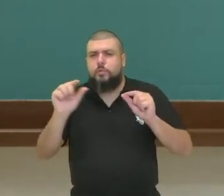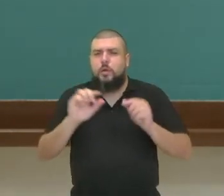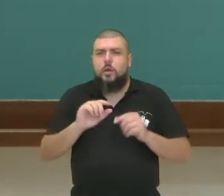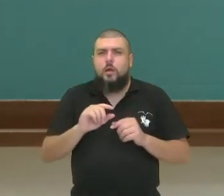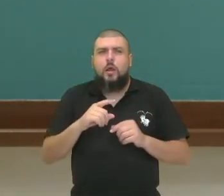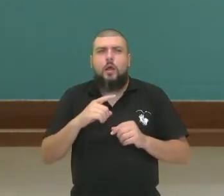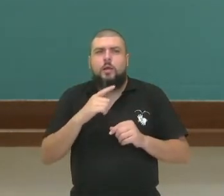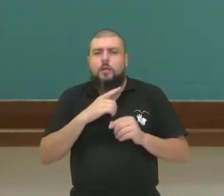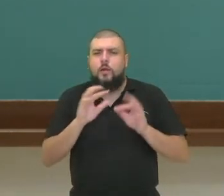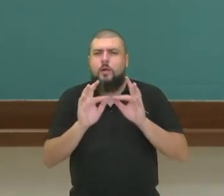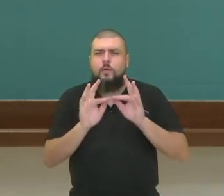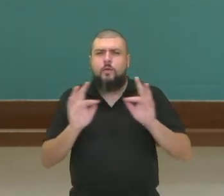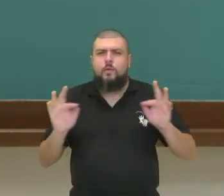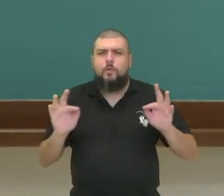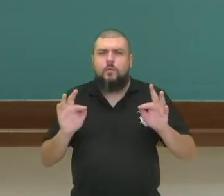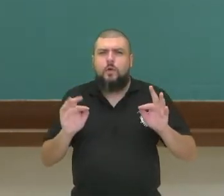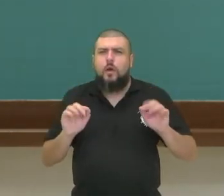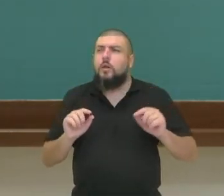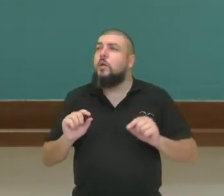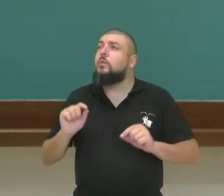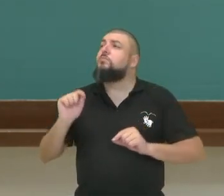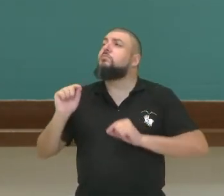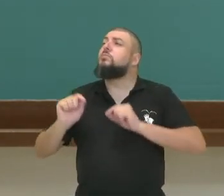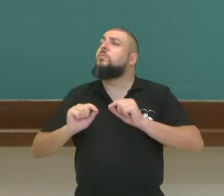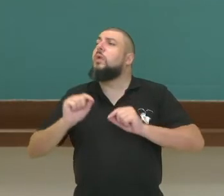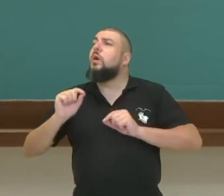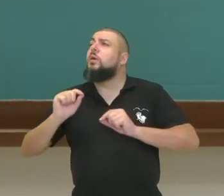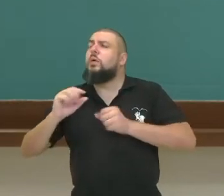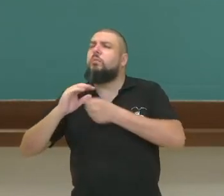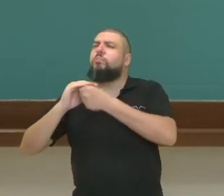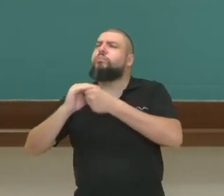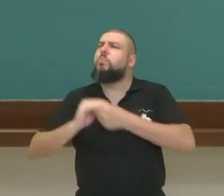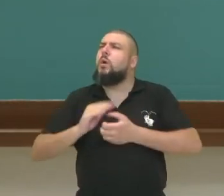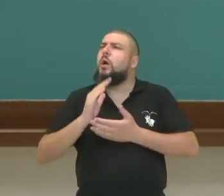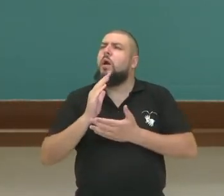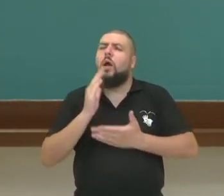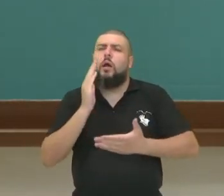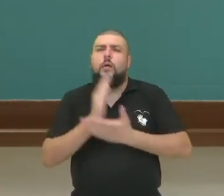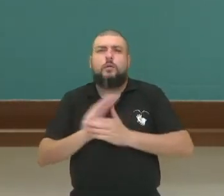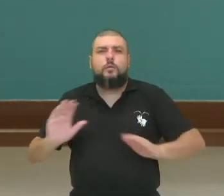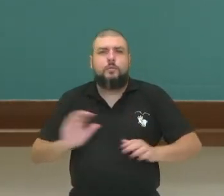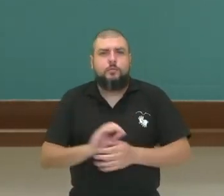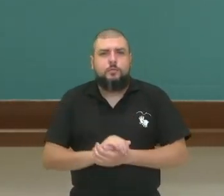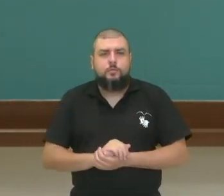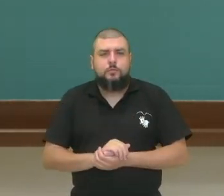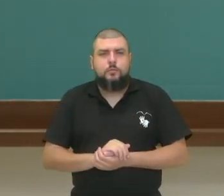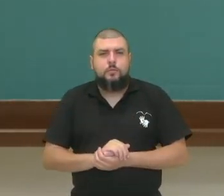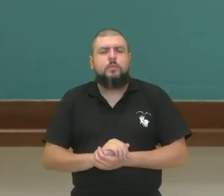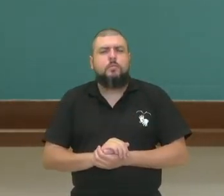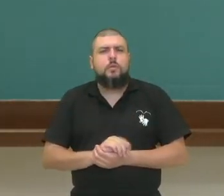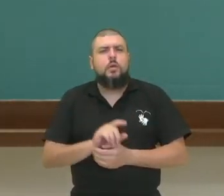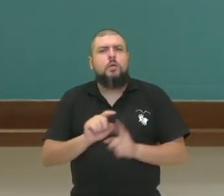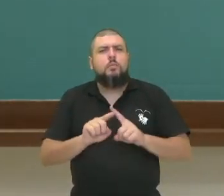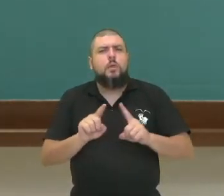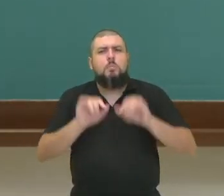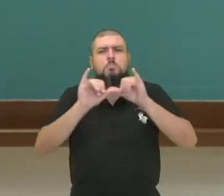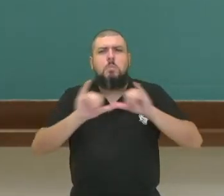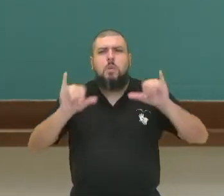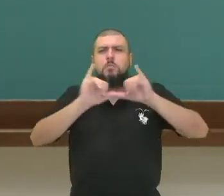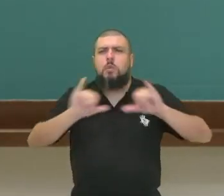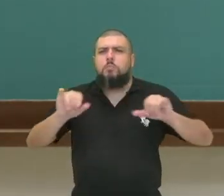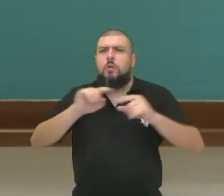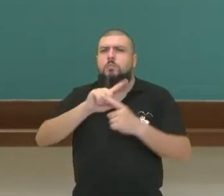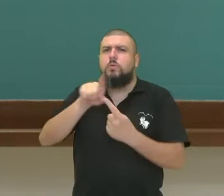mais segura este país. Observe a imagem ao lado. Qual era o principal objetivo da propaganda oficial do